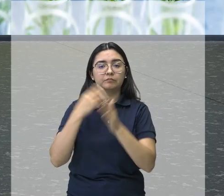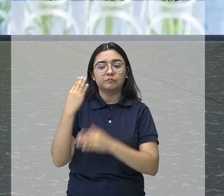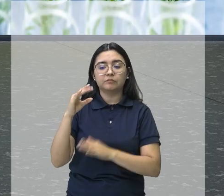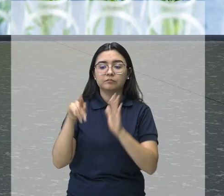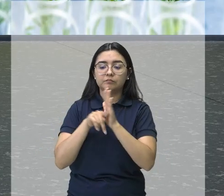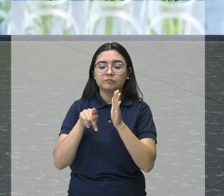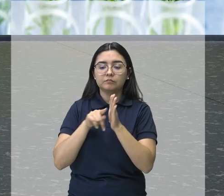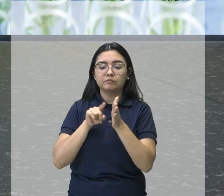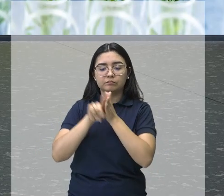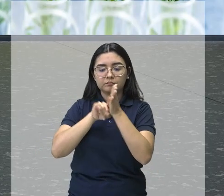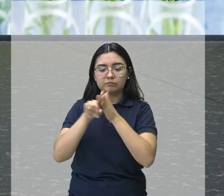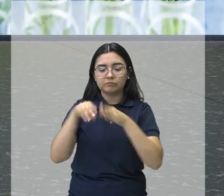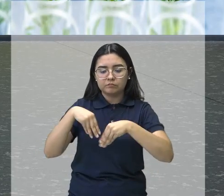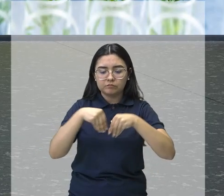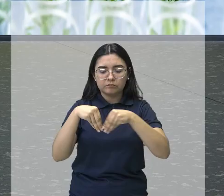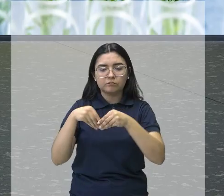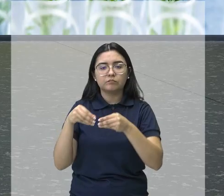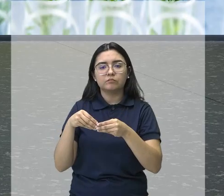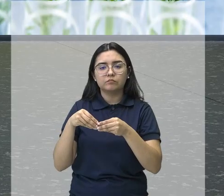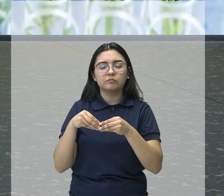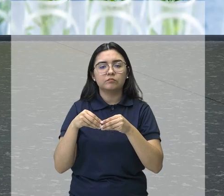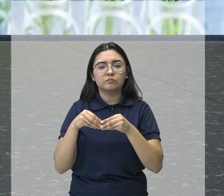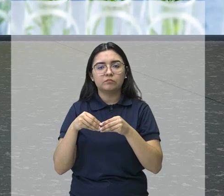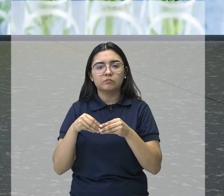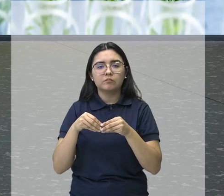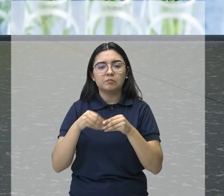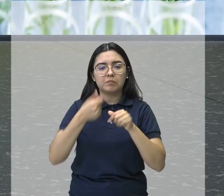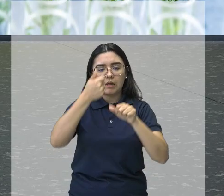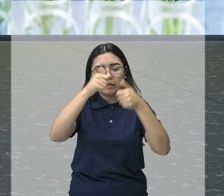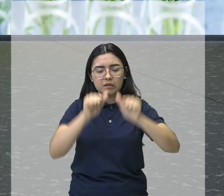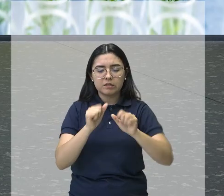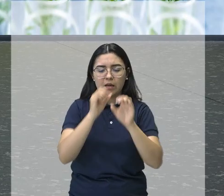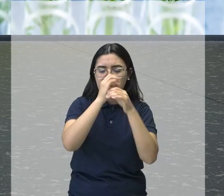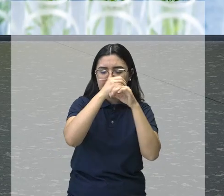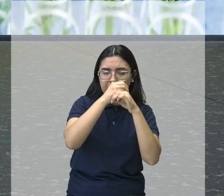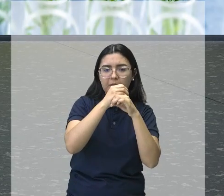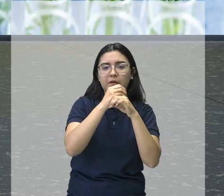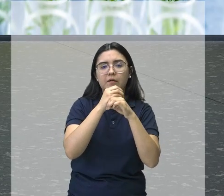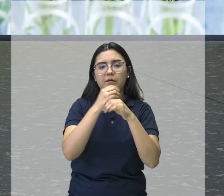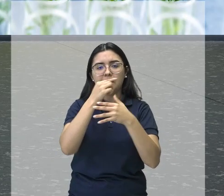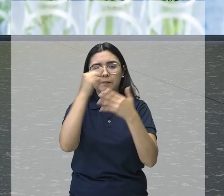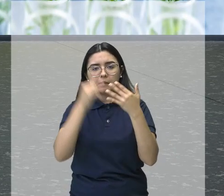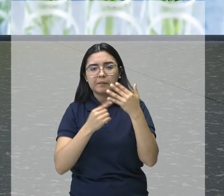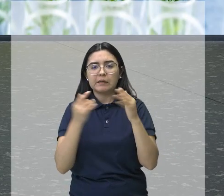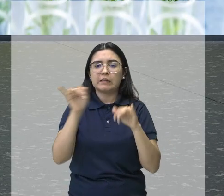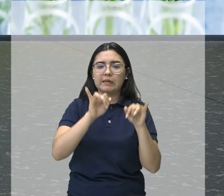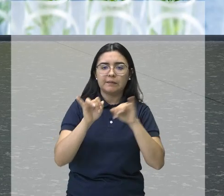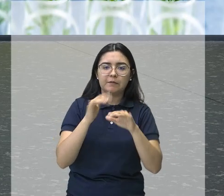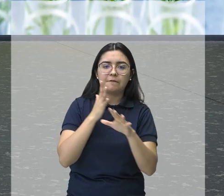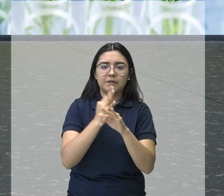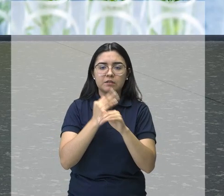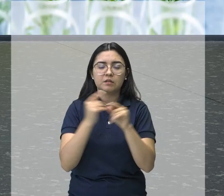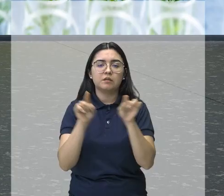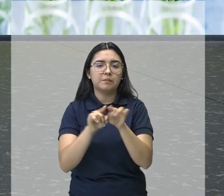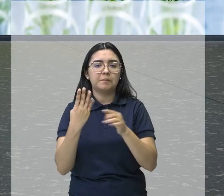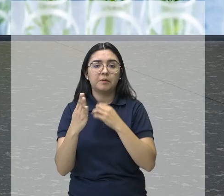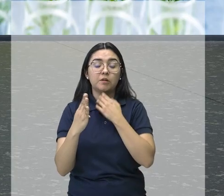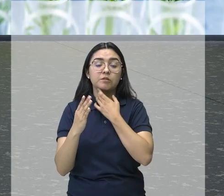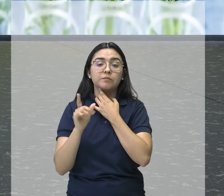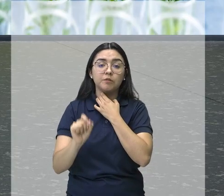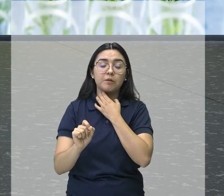coletam, sim, amostras do solo para analisar suas propriedades físicas, químicas e biológicas. Para